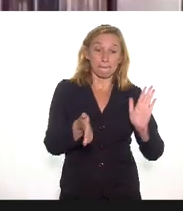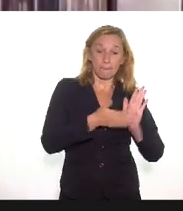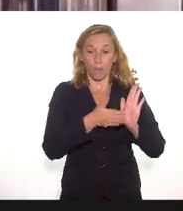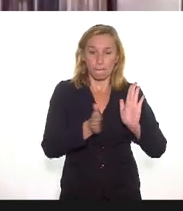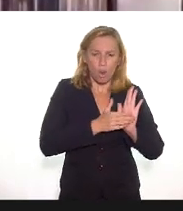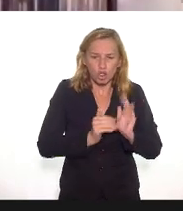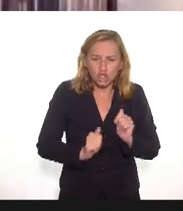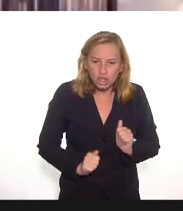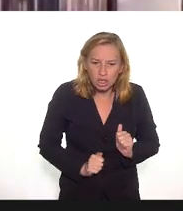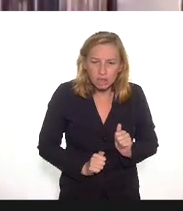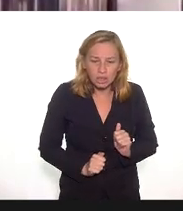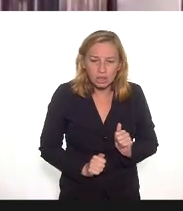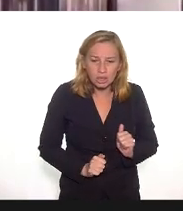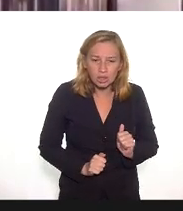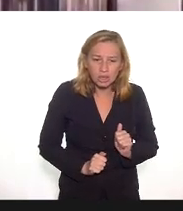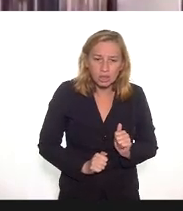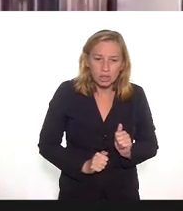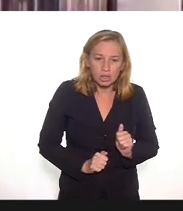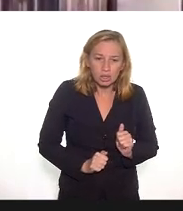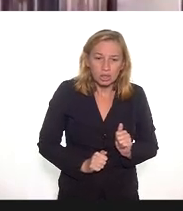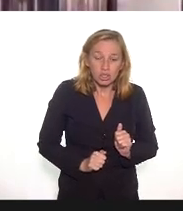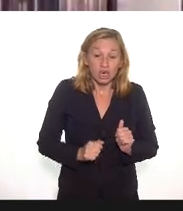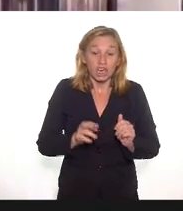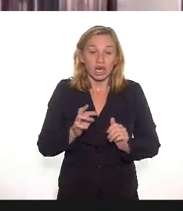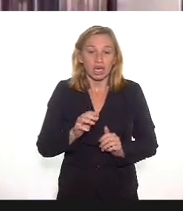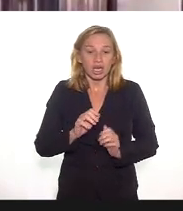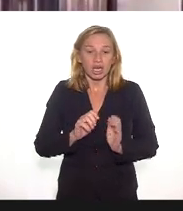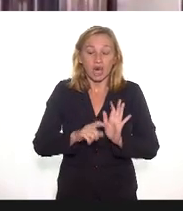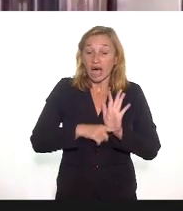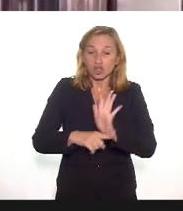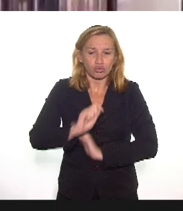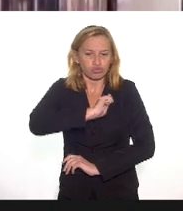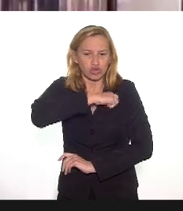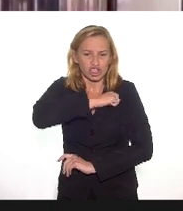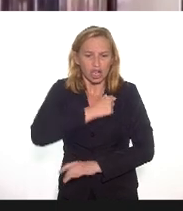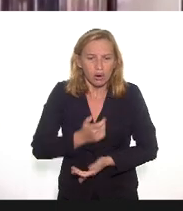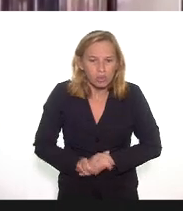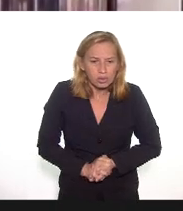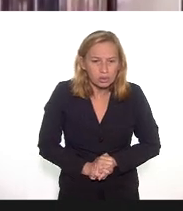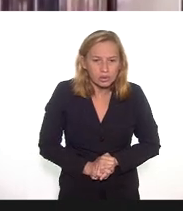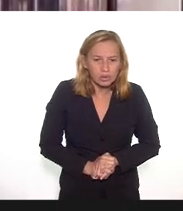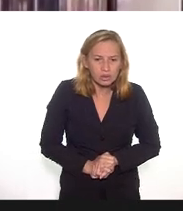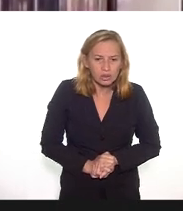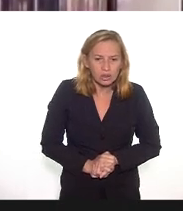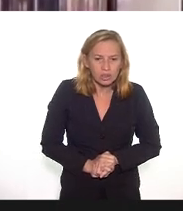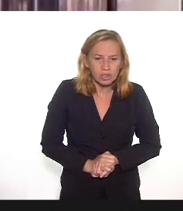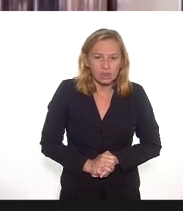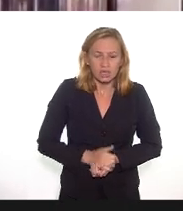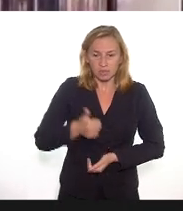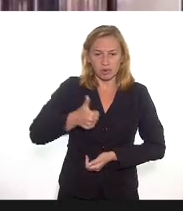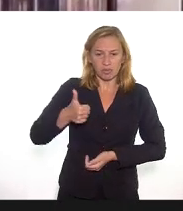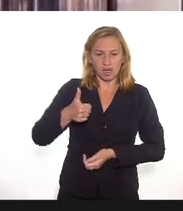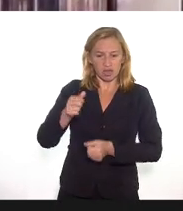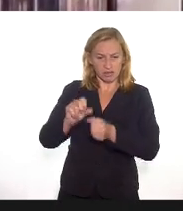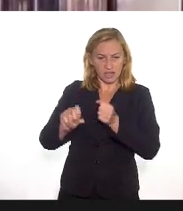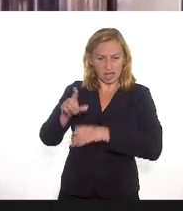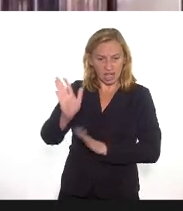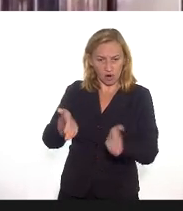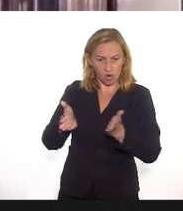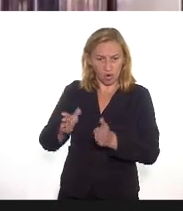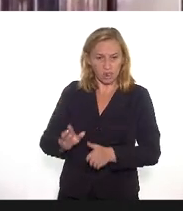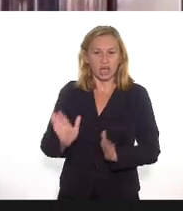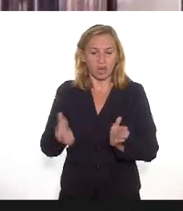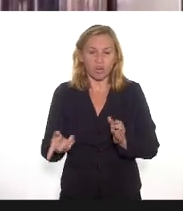proposta, o regime de recuperação fiscal, esse primeiro que foi feito e agora